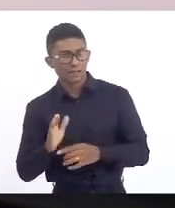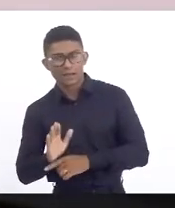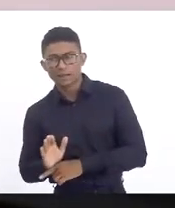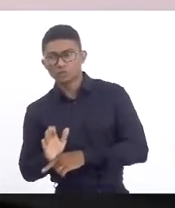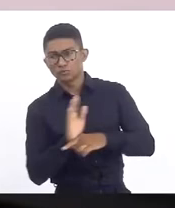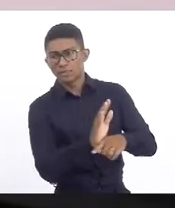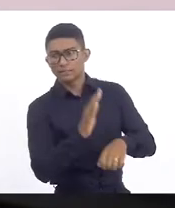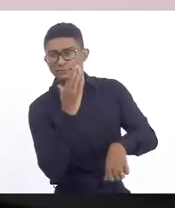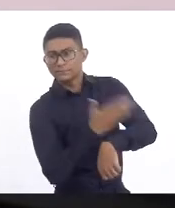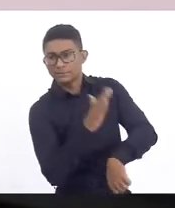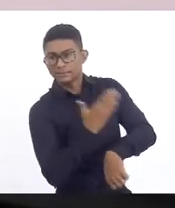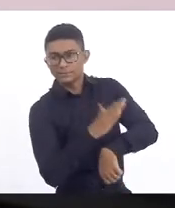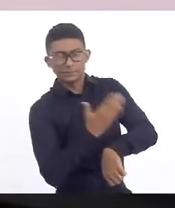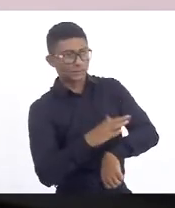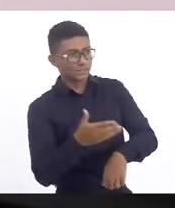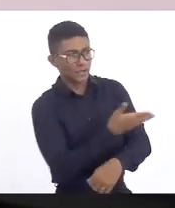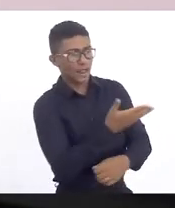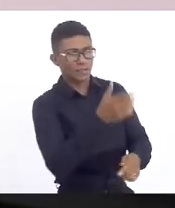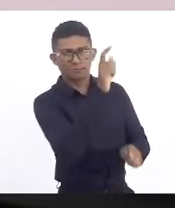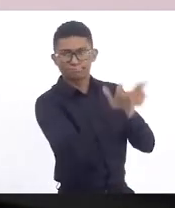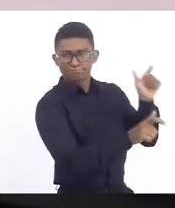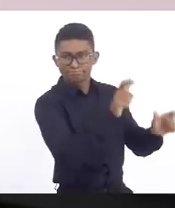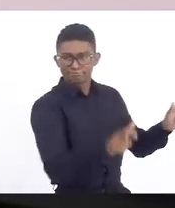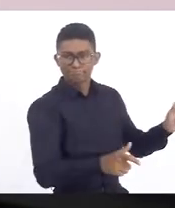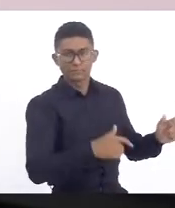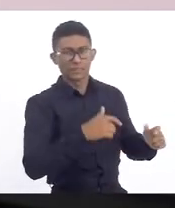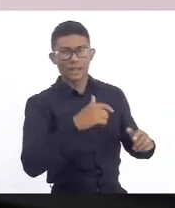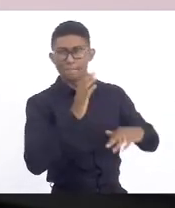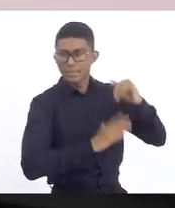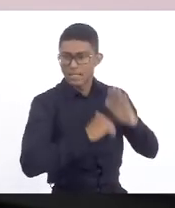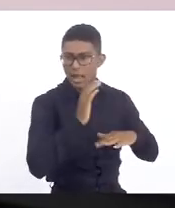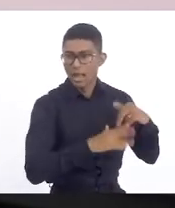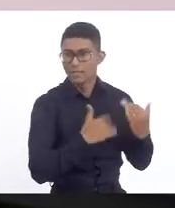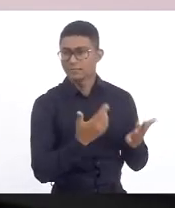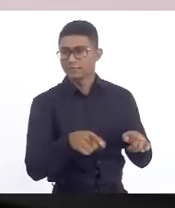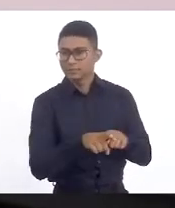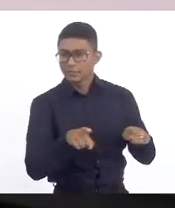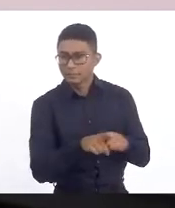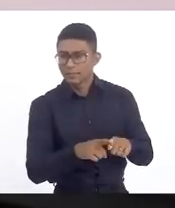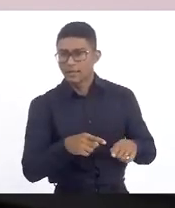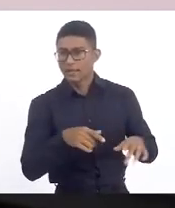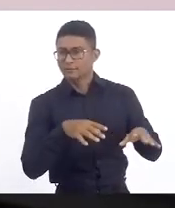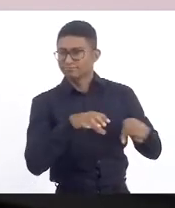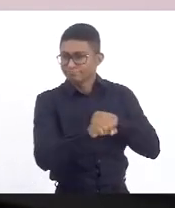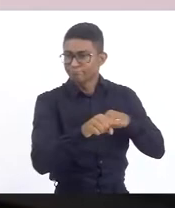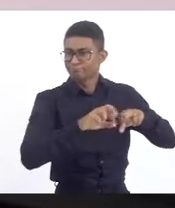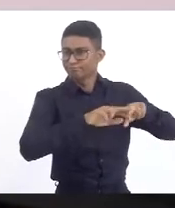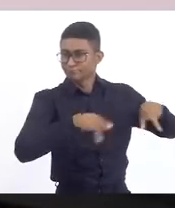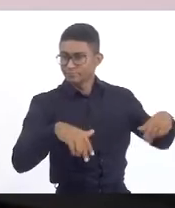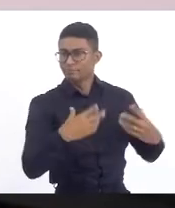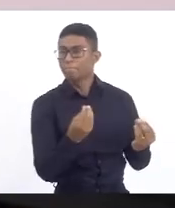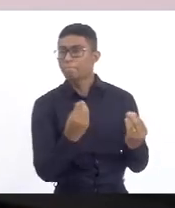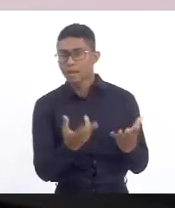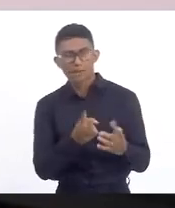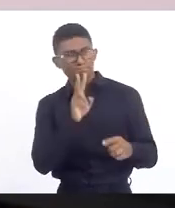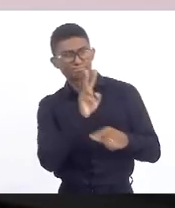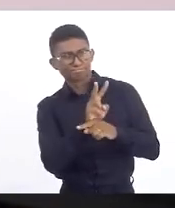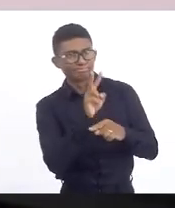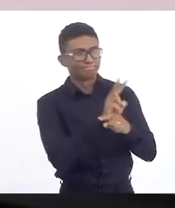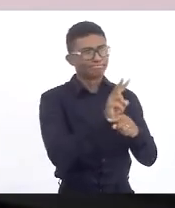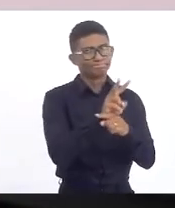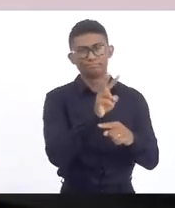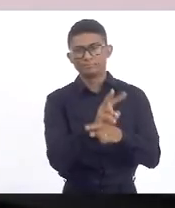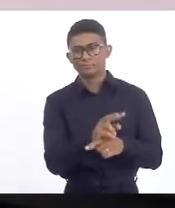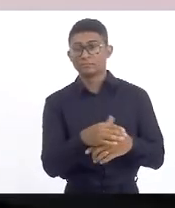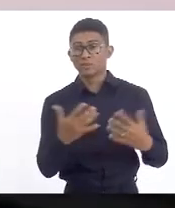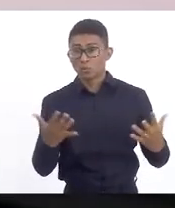capacitar, qualificar e ter estratégia de monitoramento. Hoje, todas as 33 empresas estão monitoradas pela Secretaria de Estado